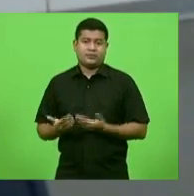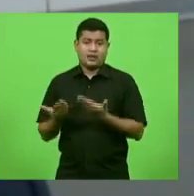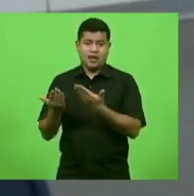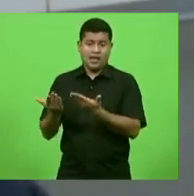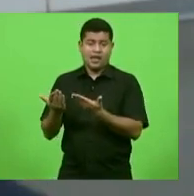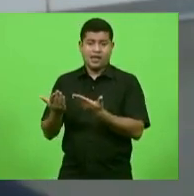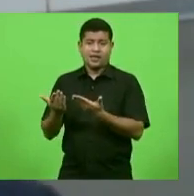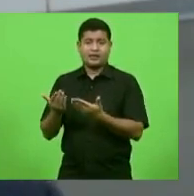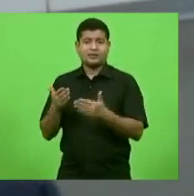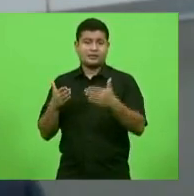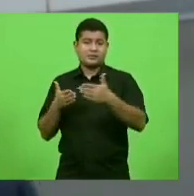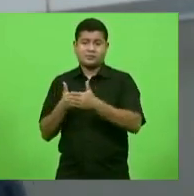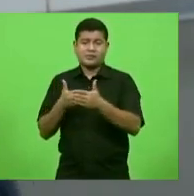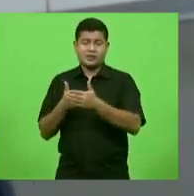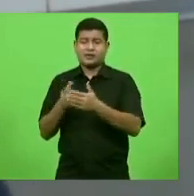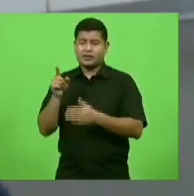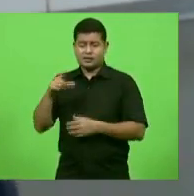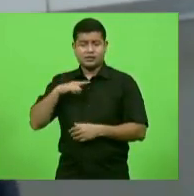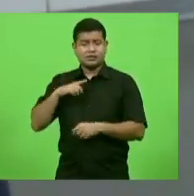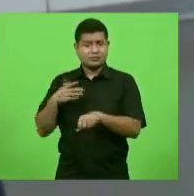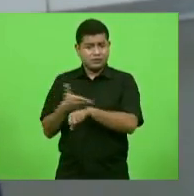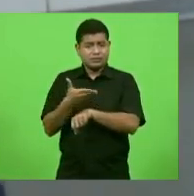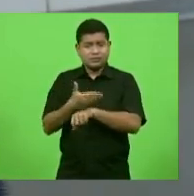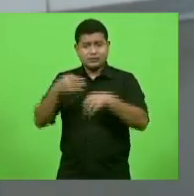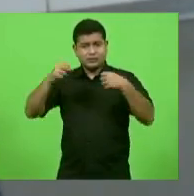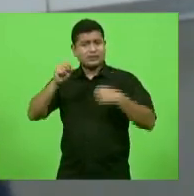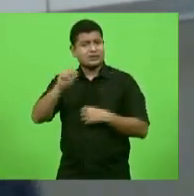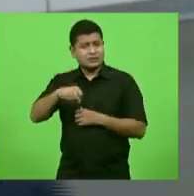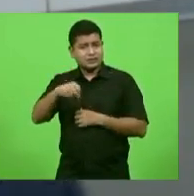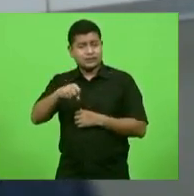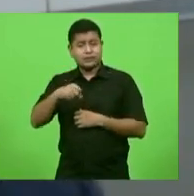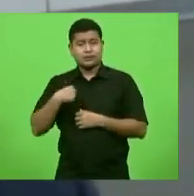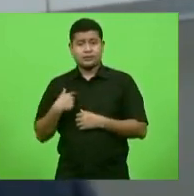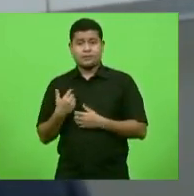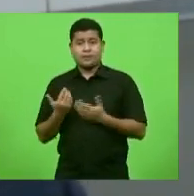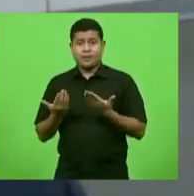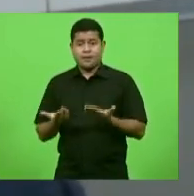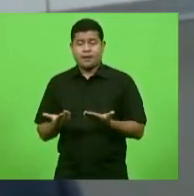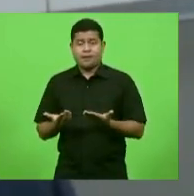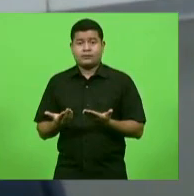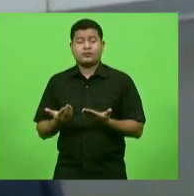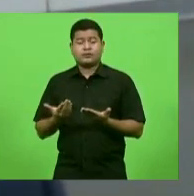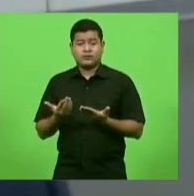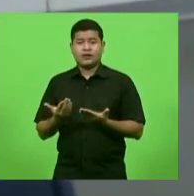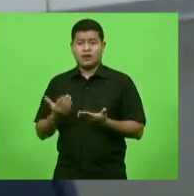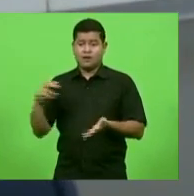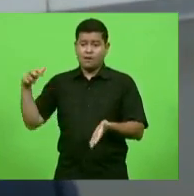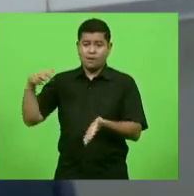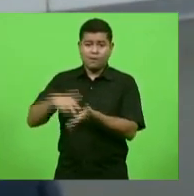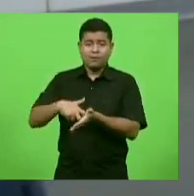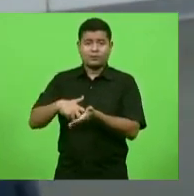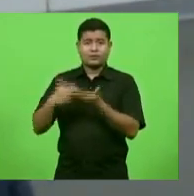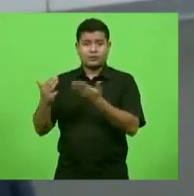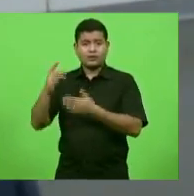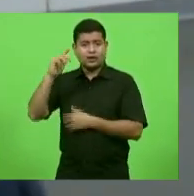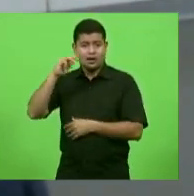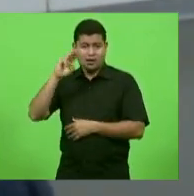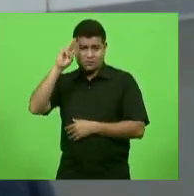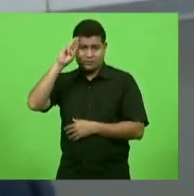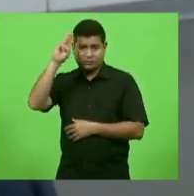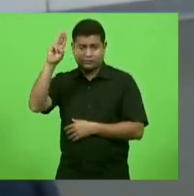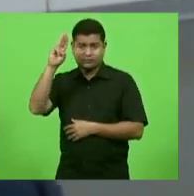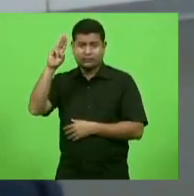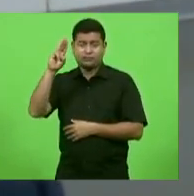deixando de observar que tais afirmações identicamente condenam o governador em sua assombrosa omissão.